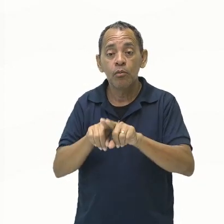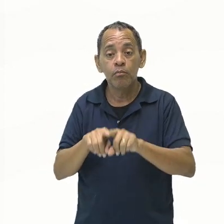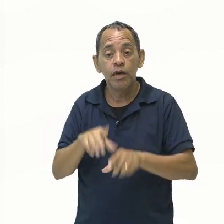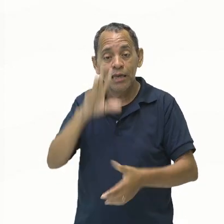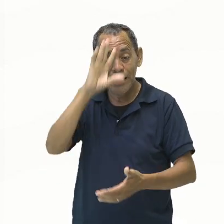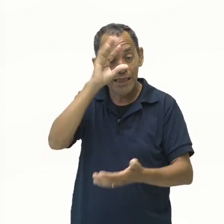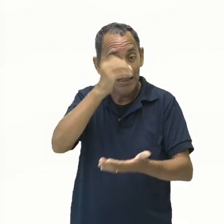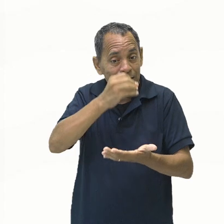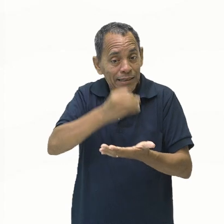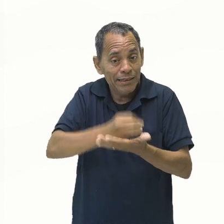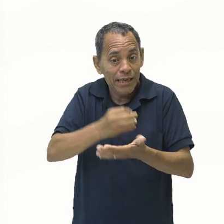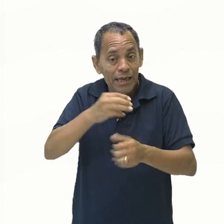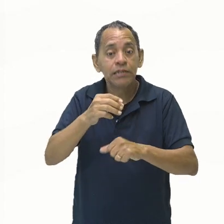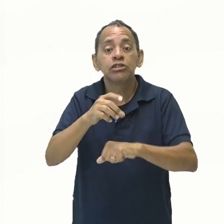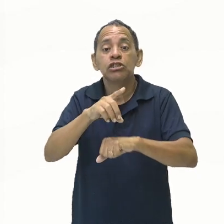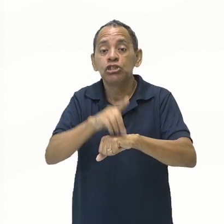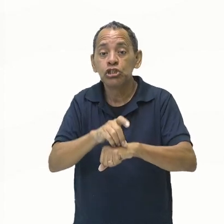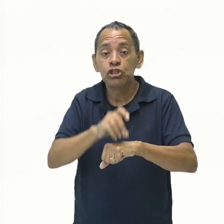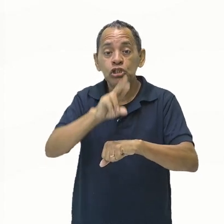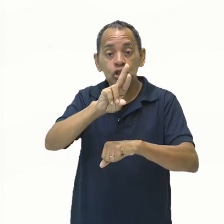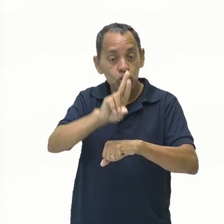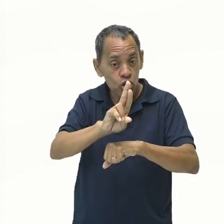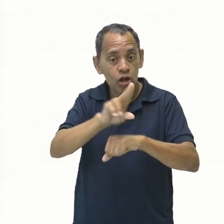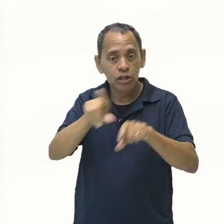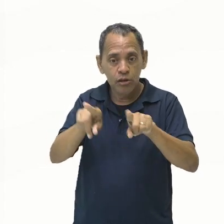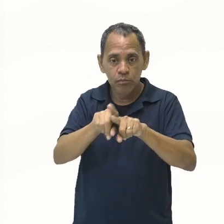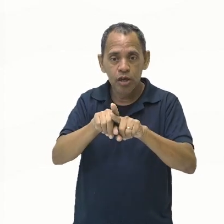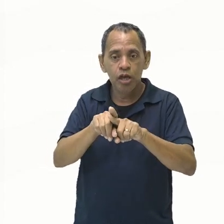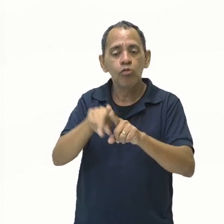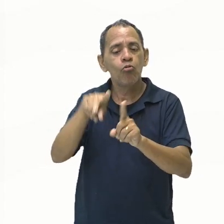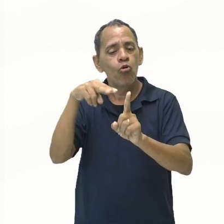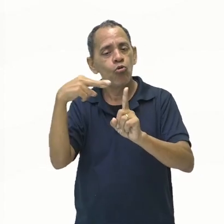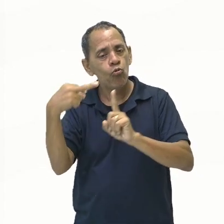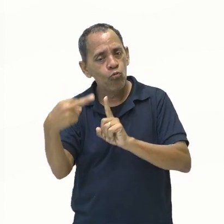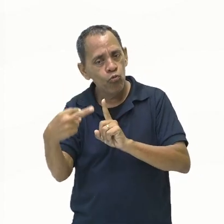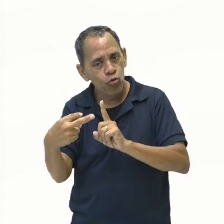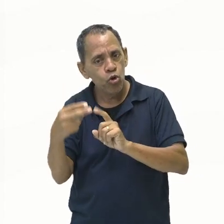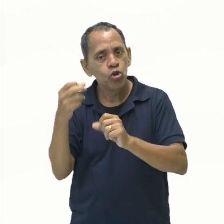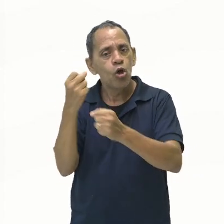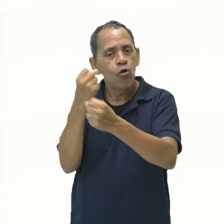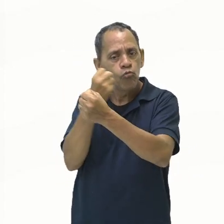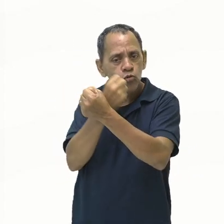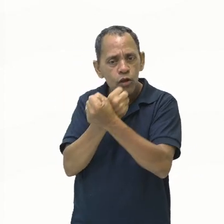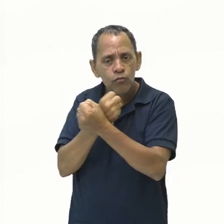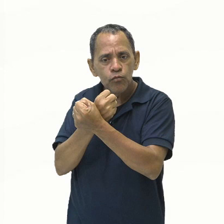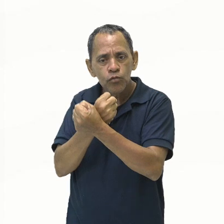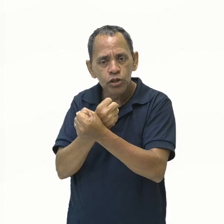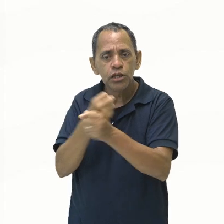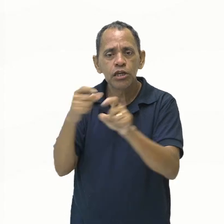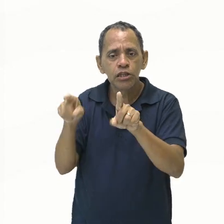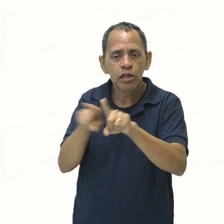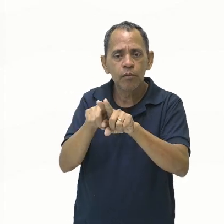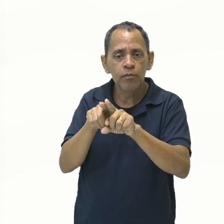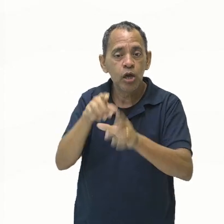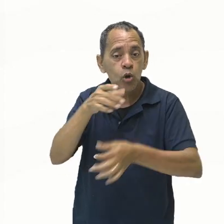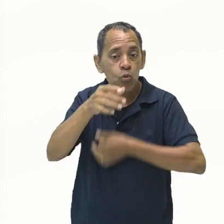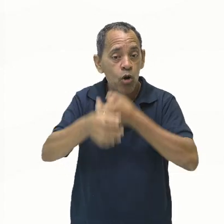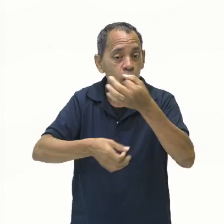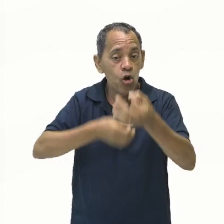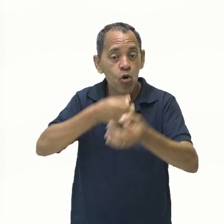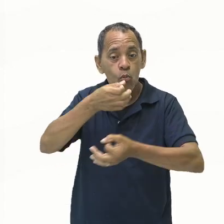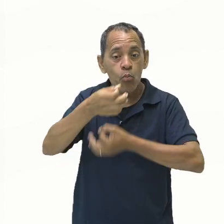de vista. É o meu ponto de vista, aquilo que eu vou defender com argumentos, né, diante de um